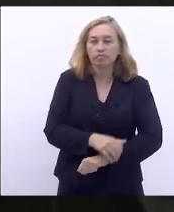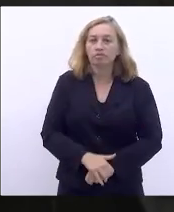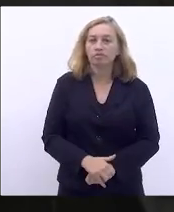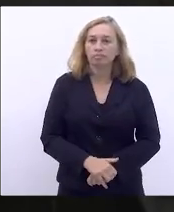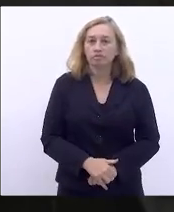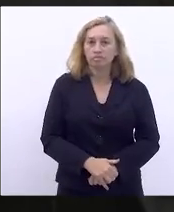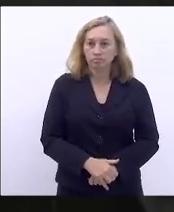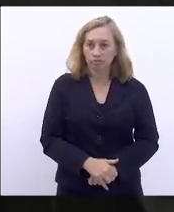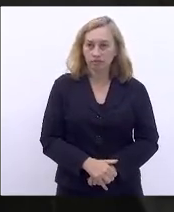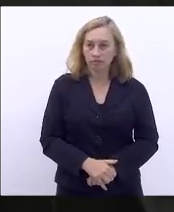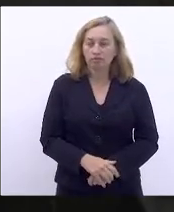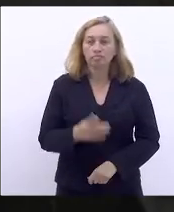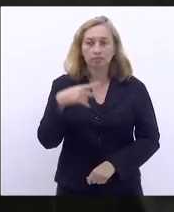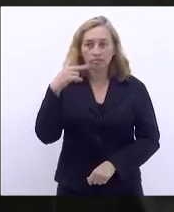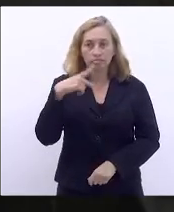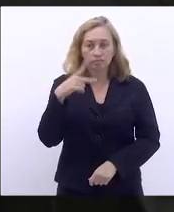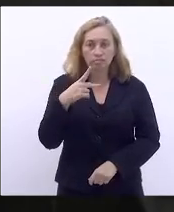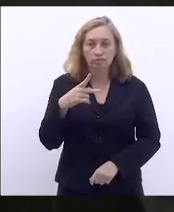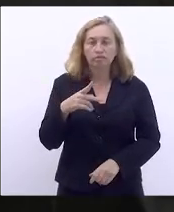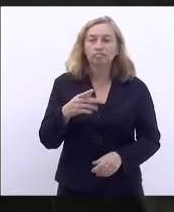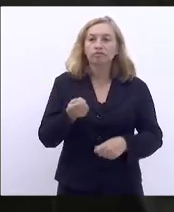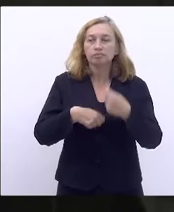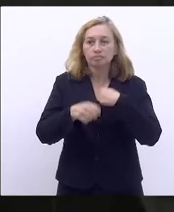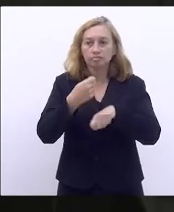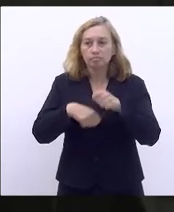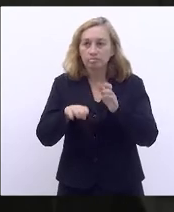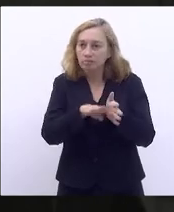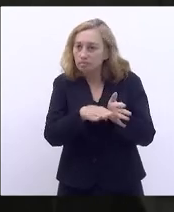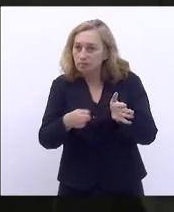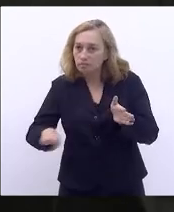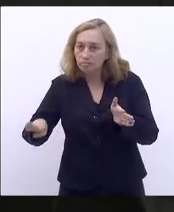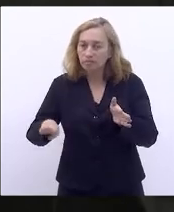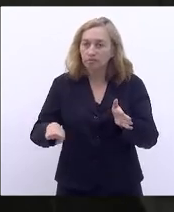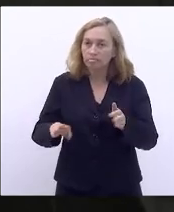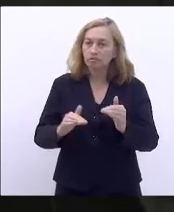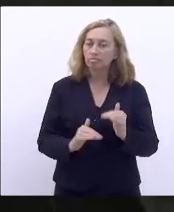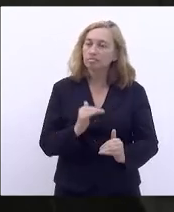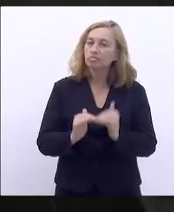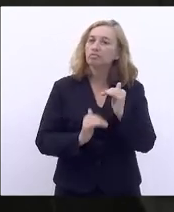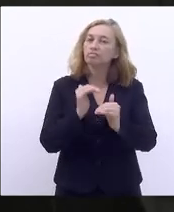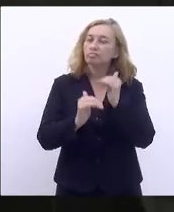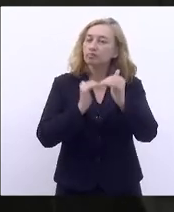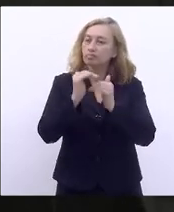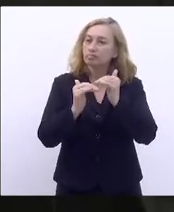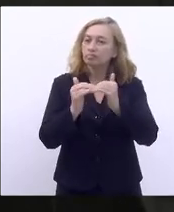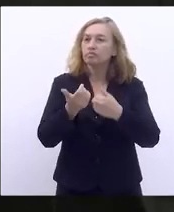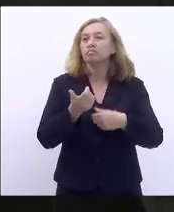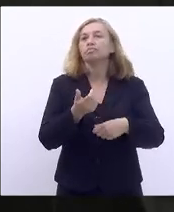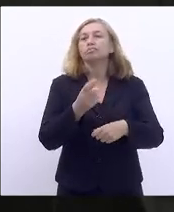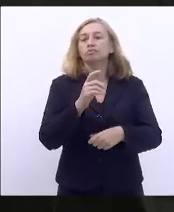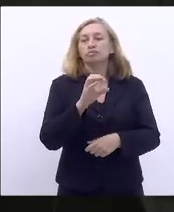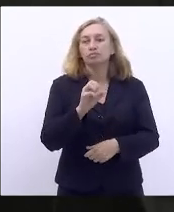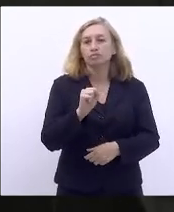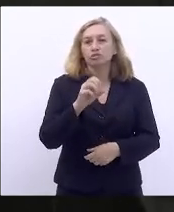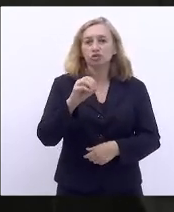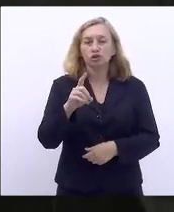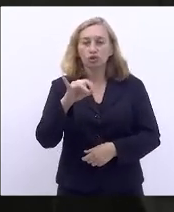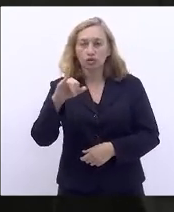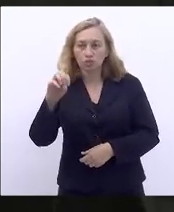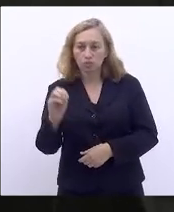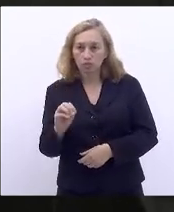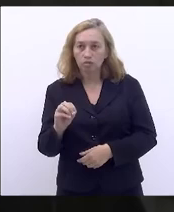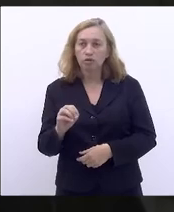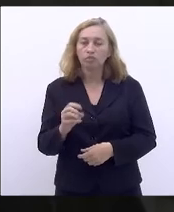a política da economia do mar, com o intuito do desenvolvimento socioeconômico do nosso Estado.